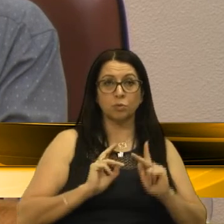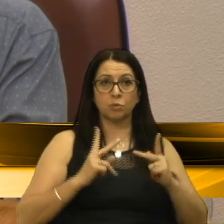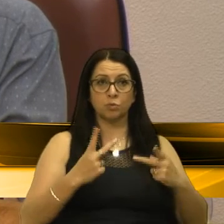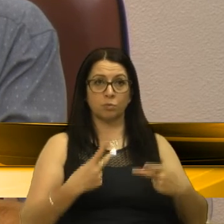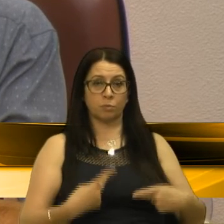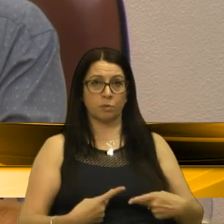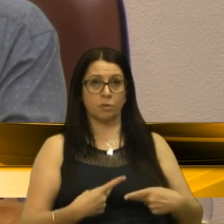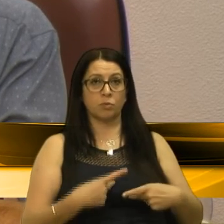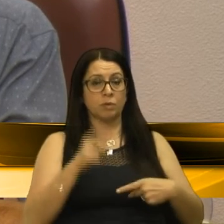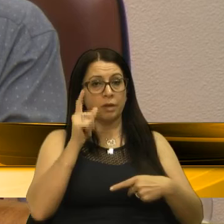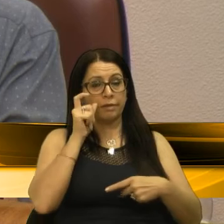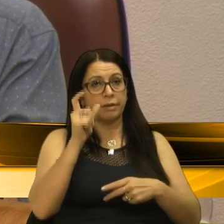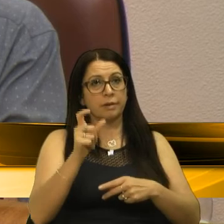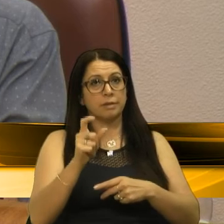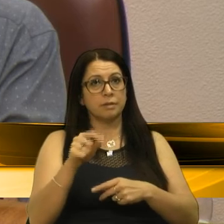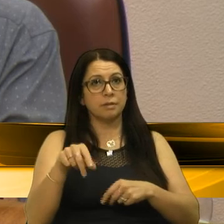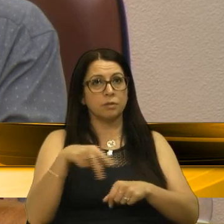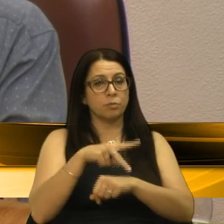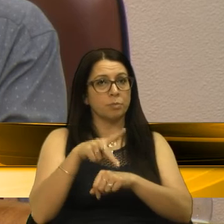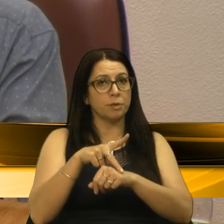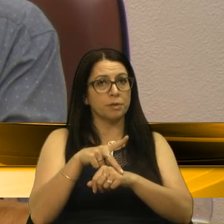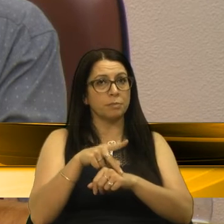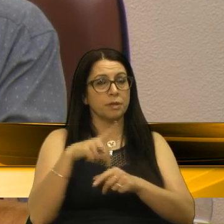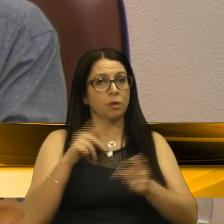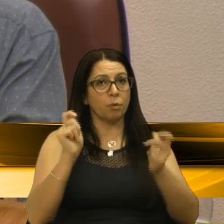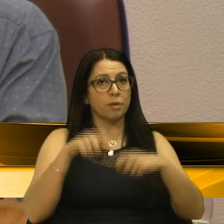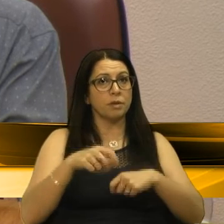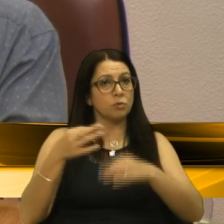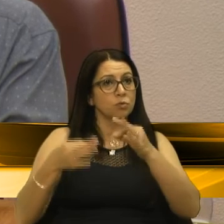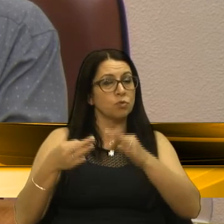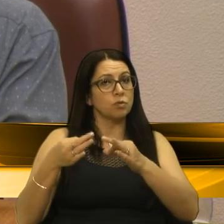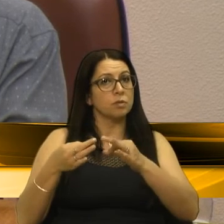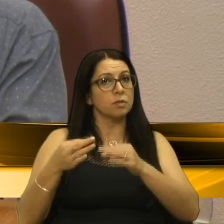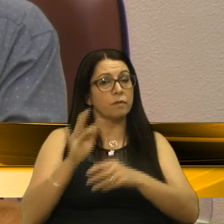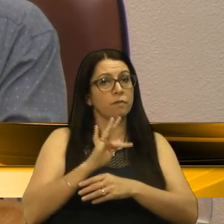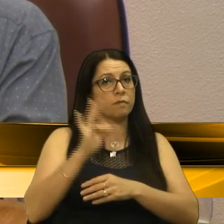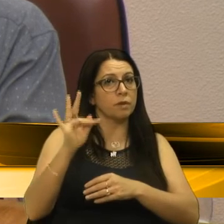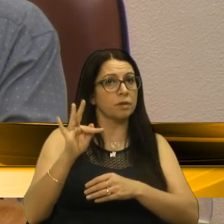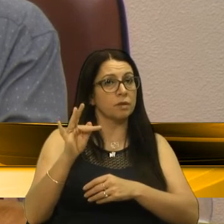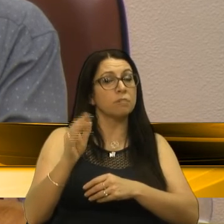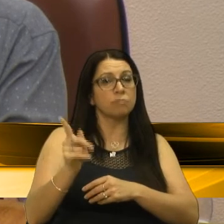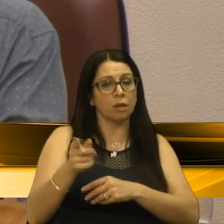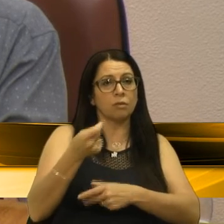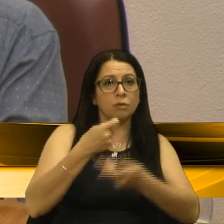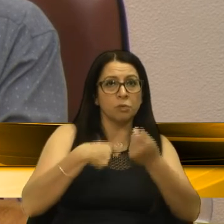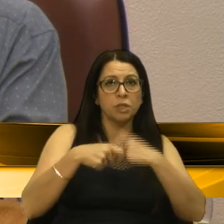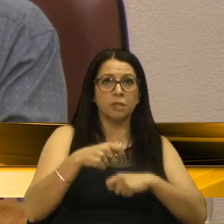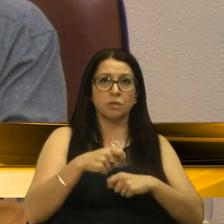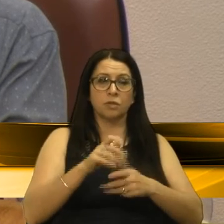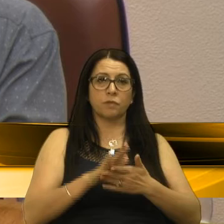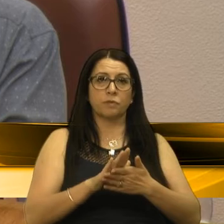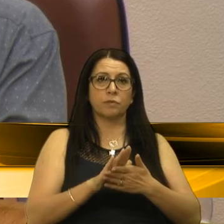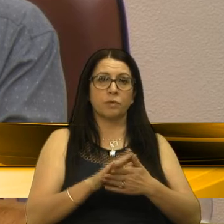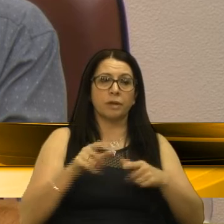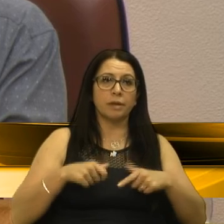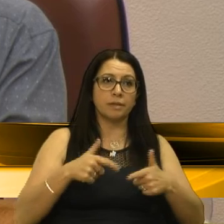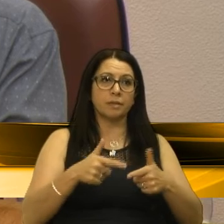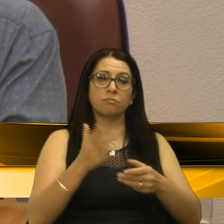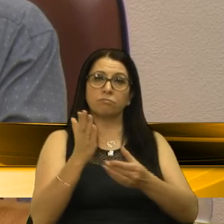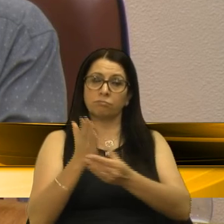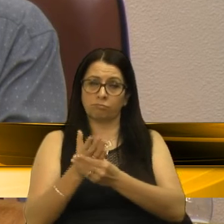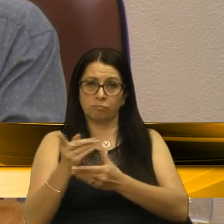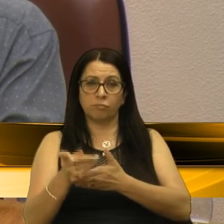e interesses da União, hábil a atrair a competência da Justiça Federal, administrativo, apelação, ação